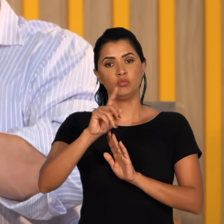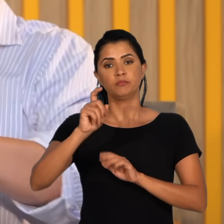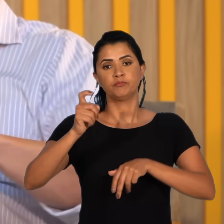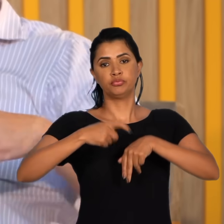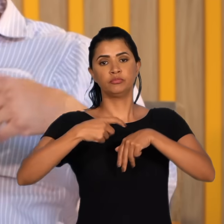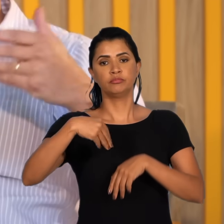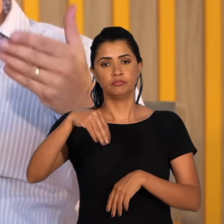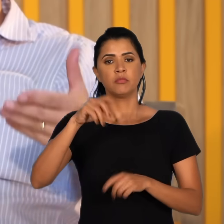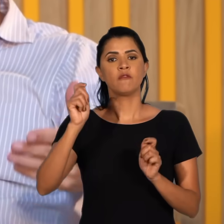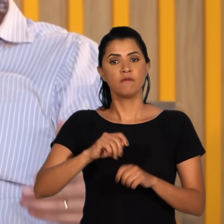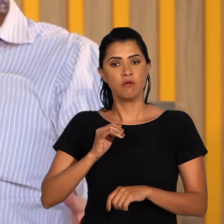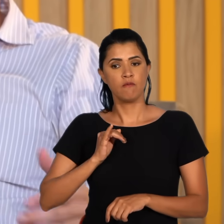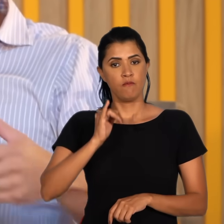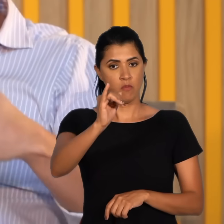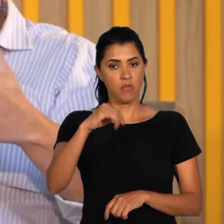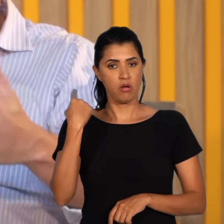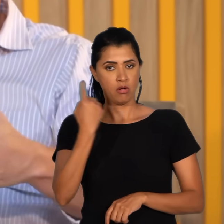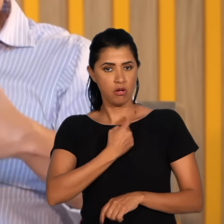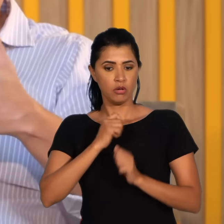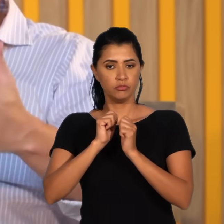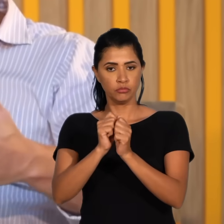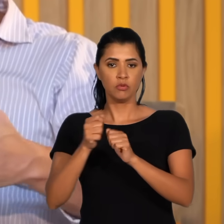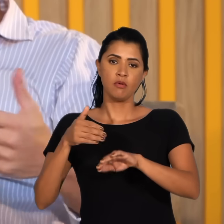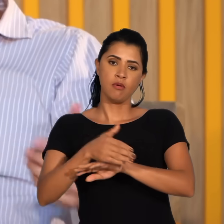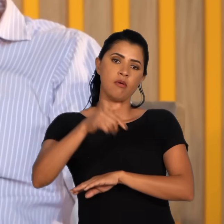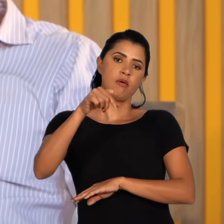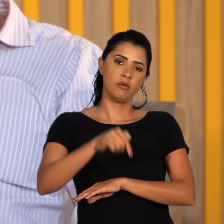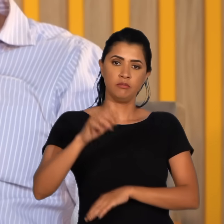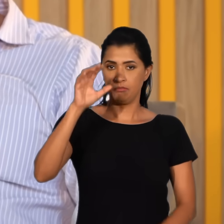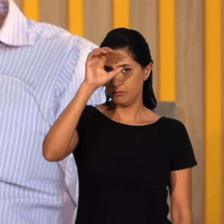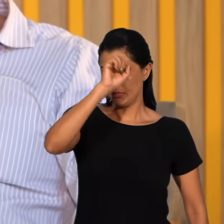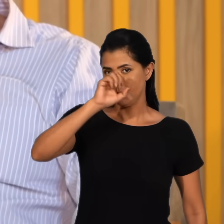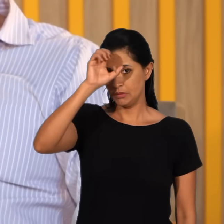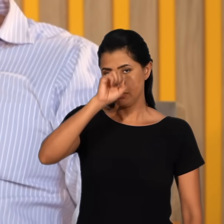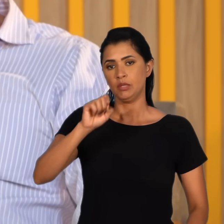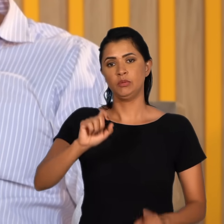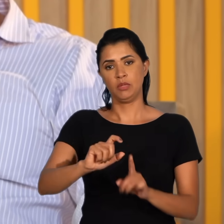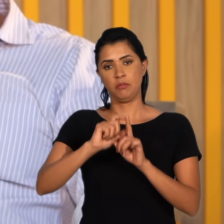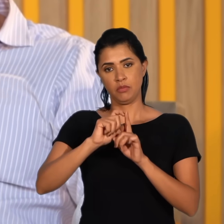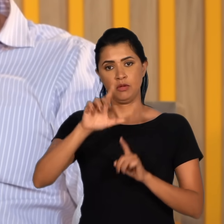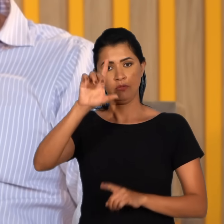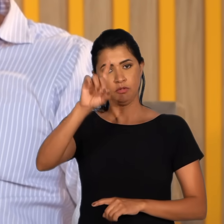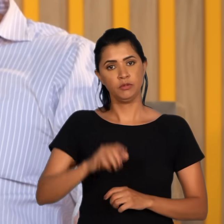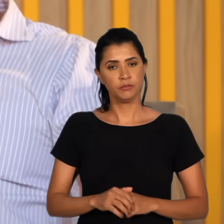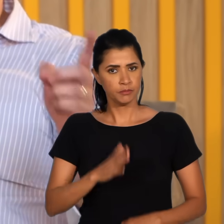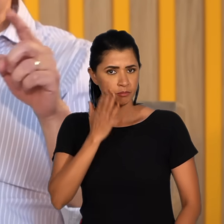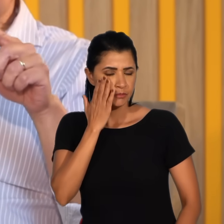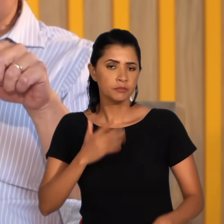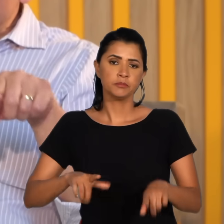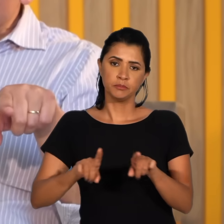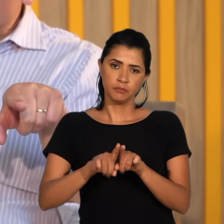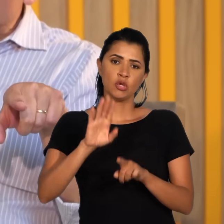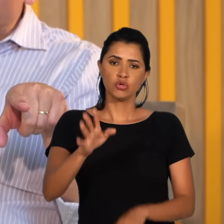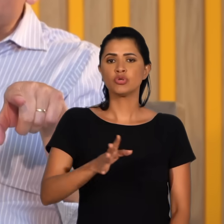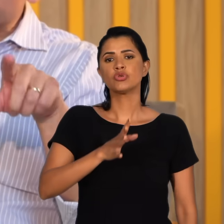ativando o Sininho você vai ser notificado para juntos estarmos aqui nessa jornada de aprendizado da palavra de Deus e você sabe